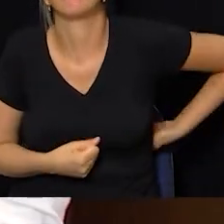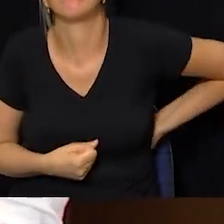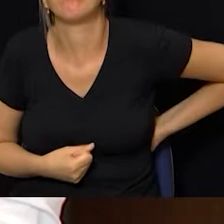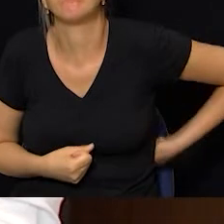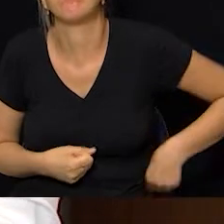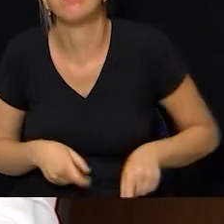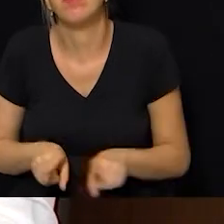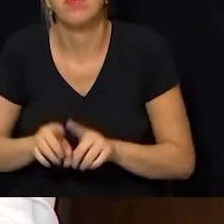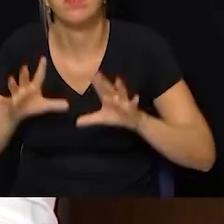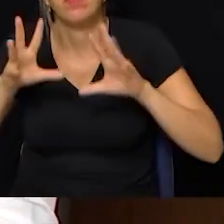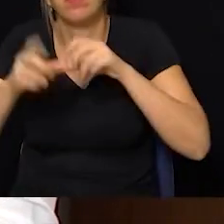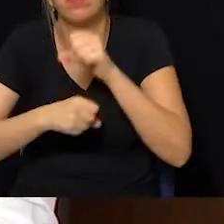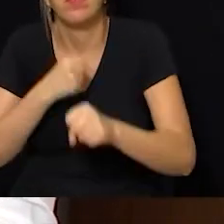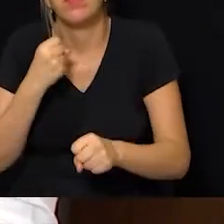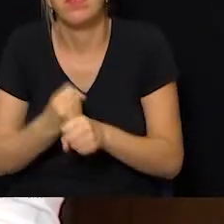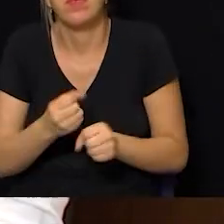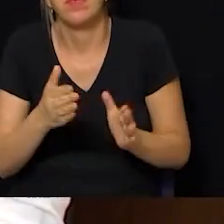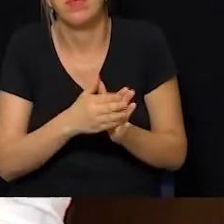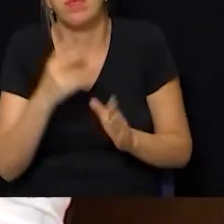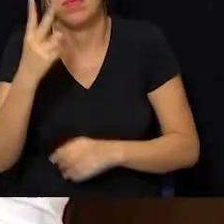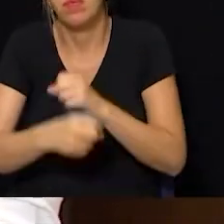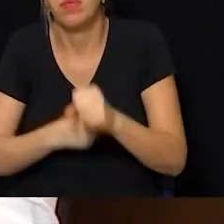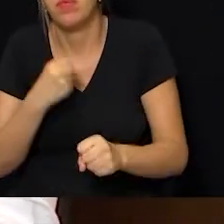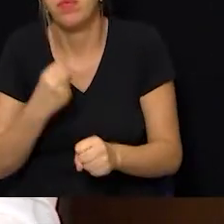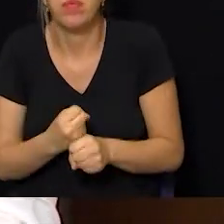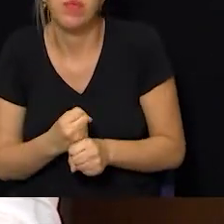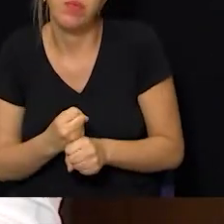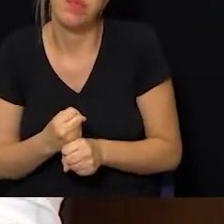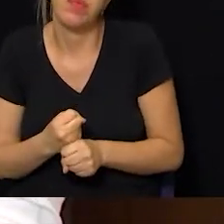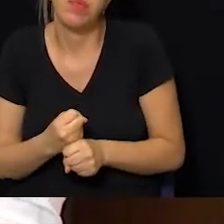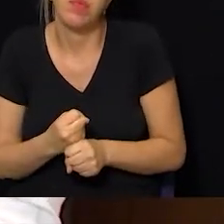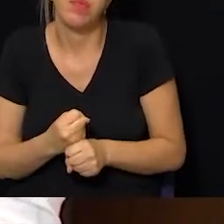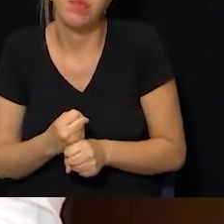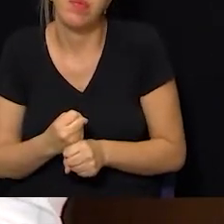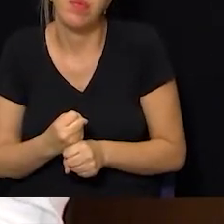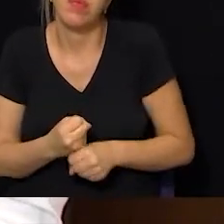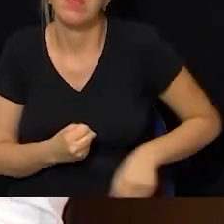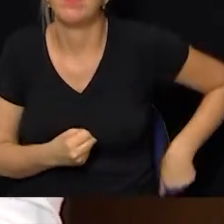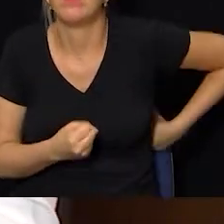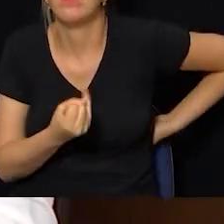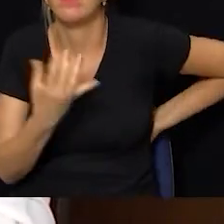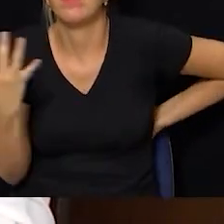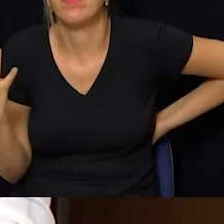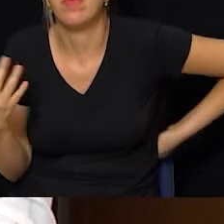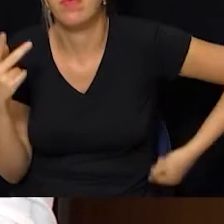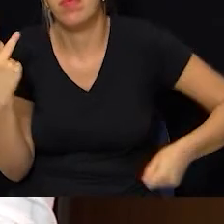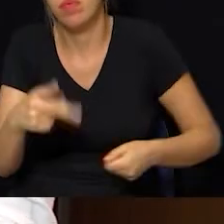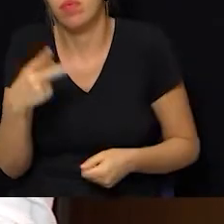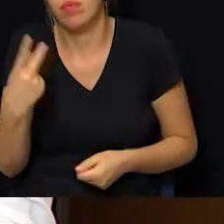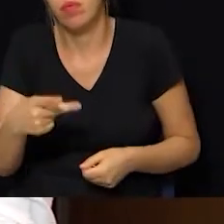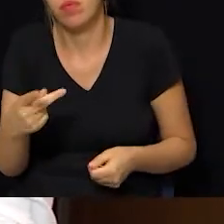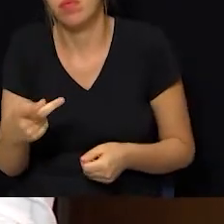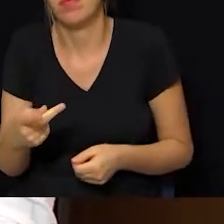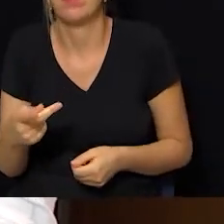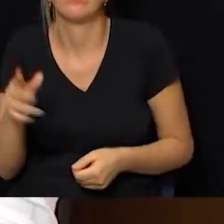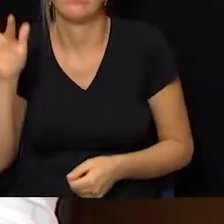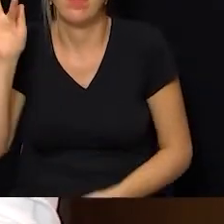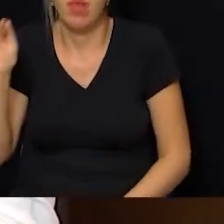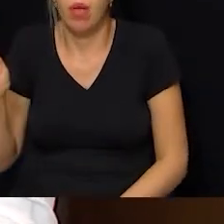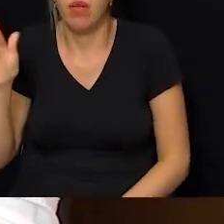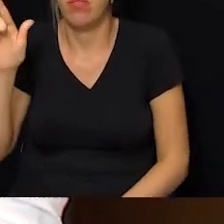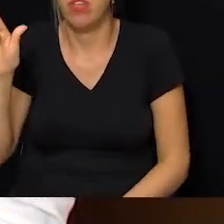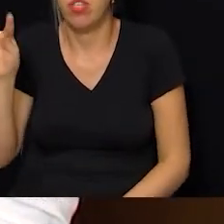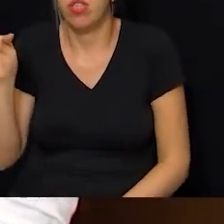você recebe todo ano, durante 2 anos, uma alíquota do saldo da sua conta de